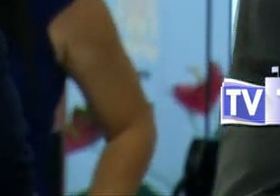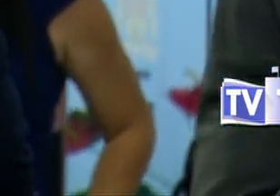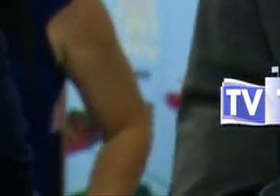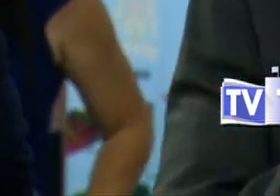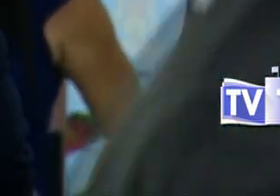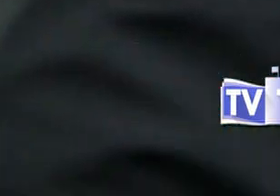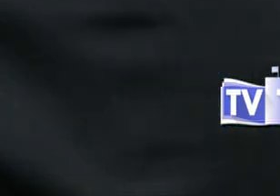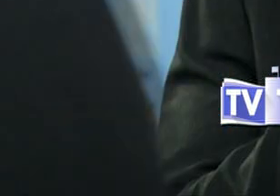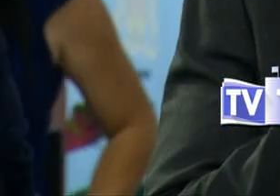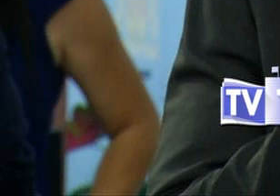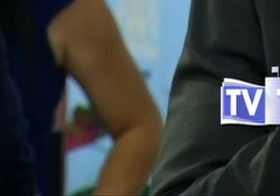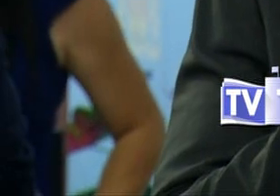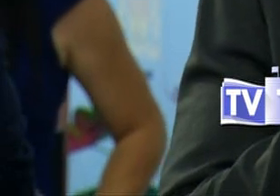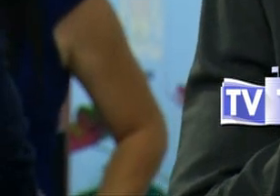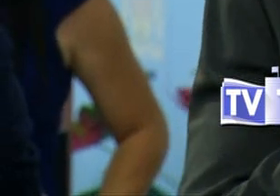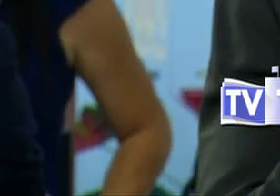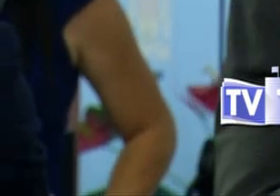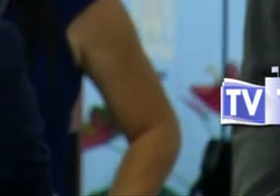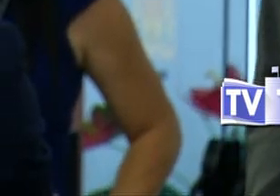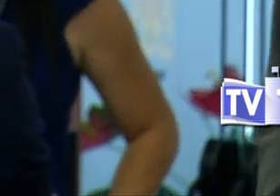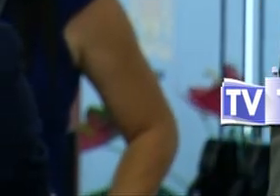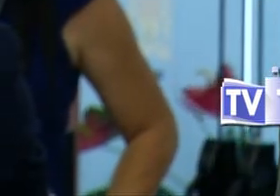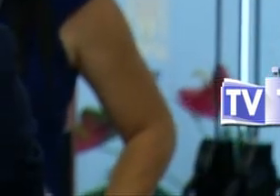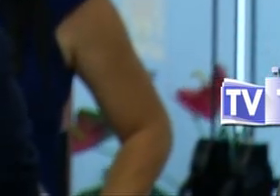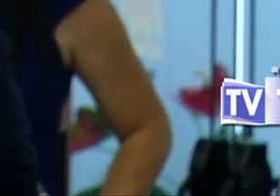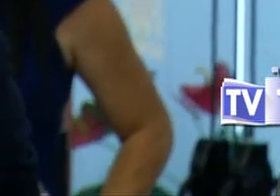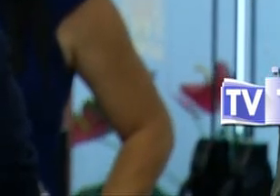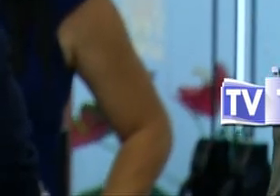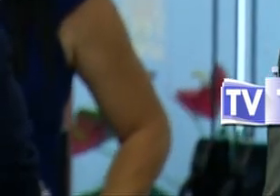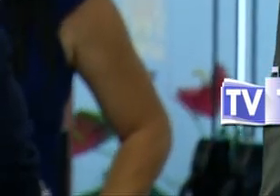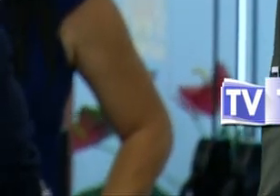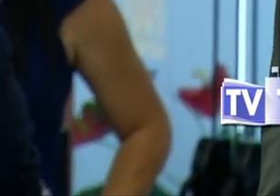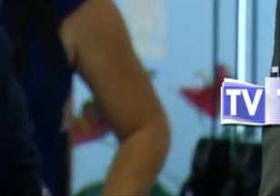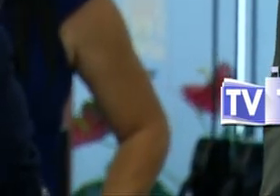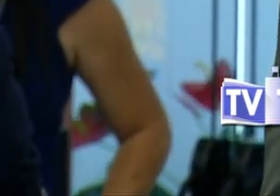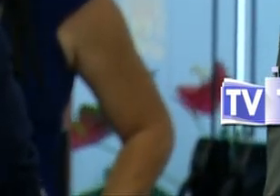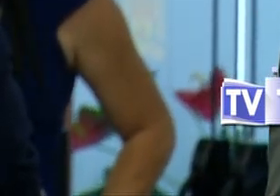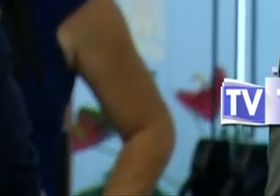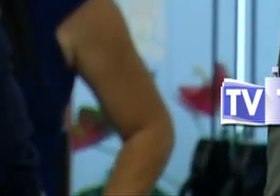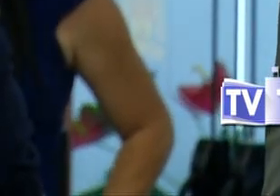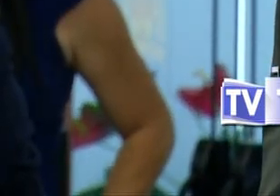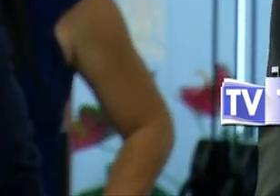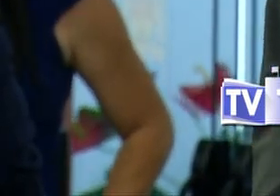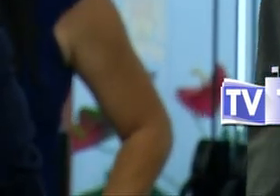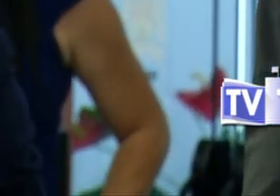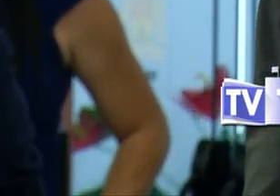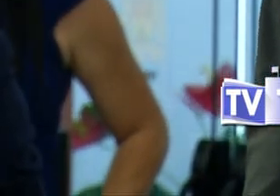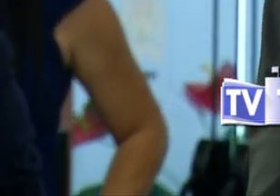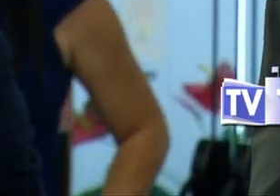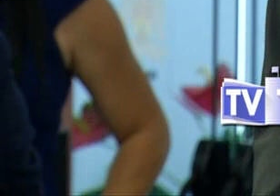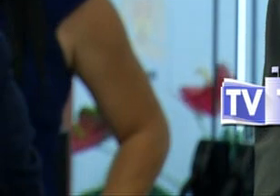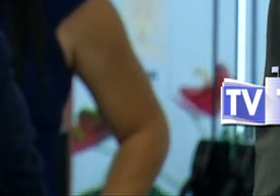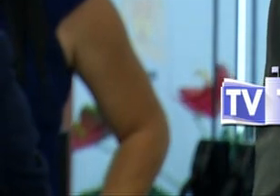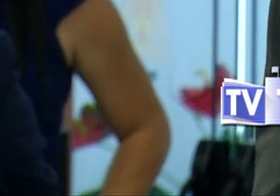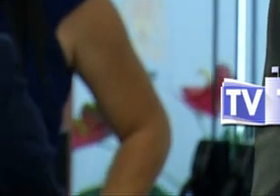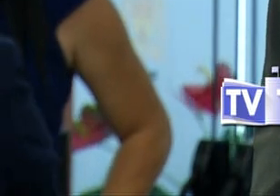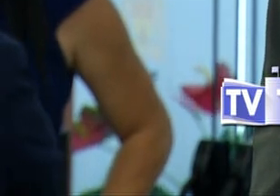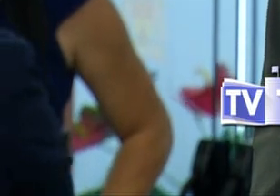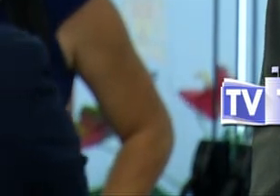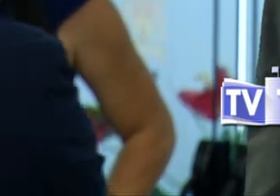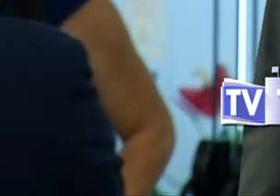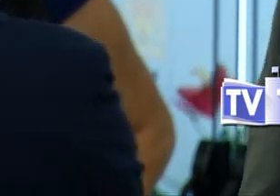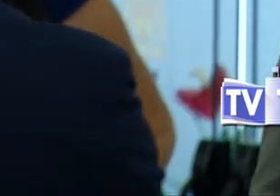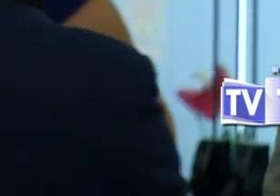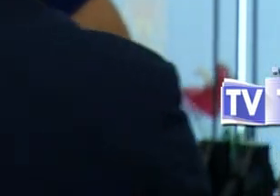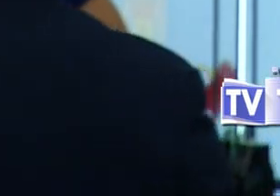aqui no plenário para poder entregar essas congratulações pessoalmente e um abraço forte. Deus abençoe, viu?